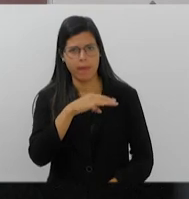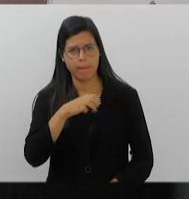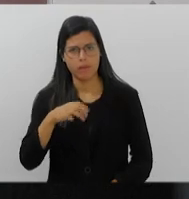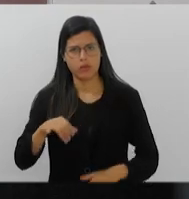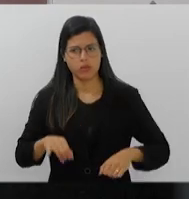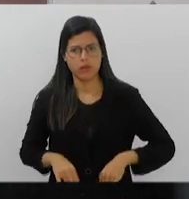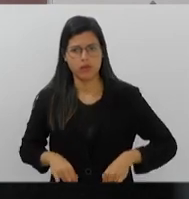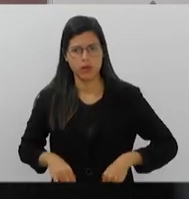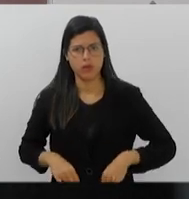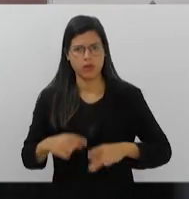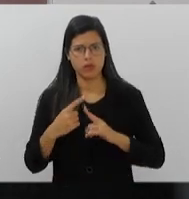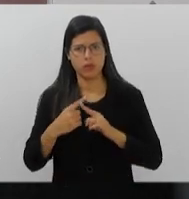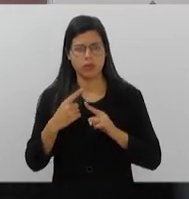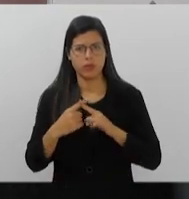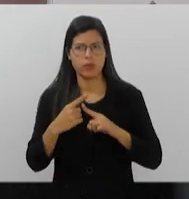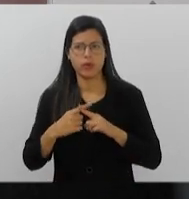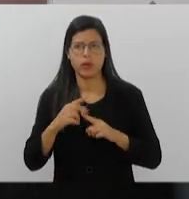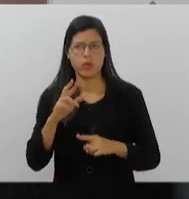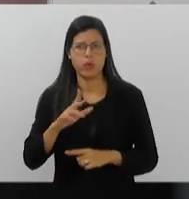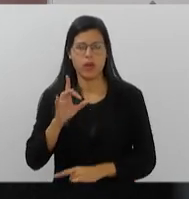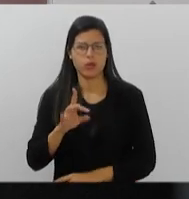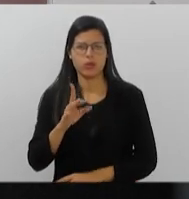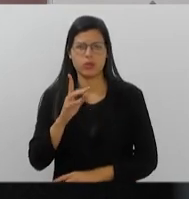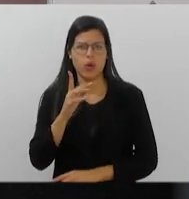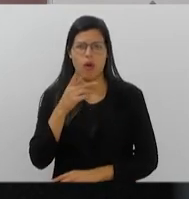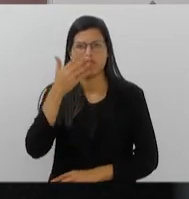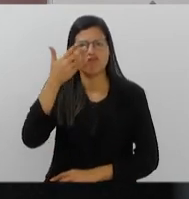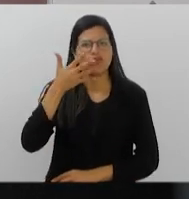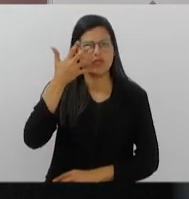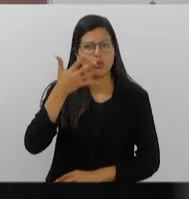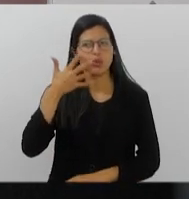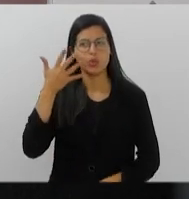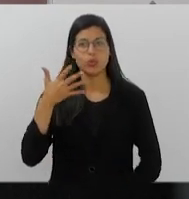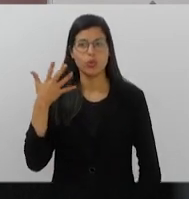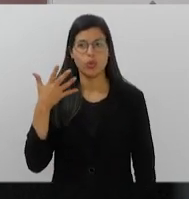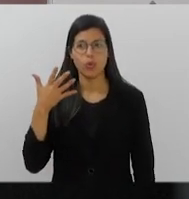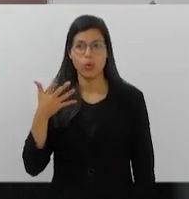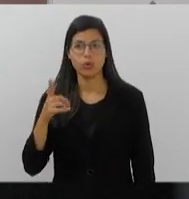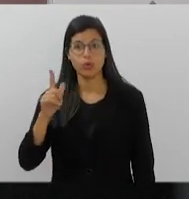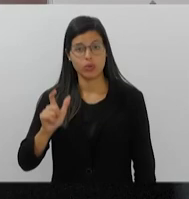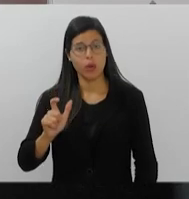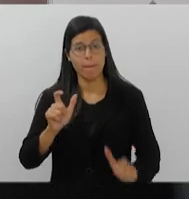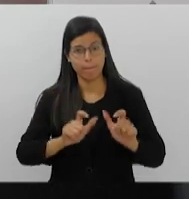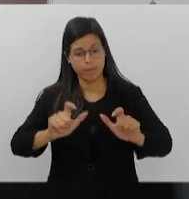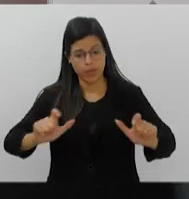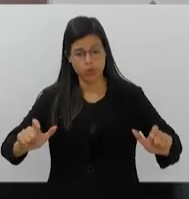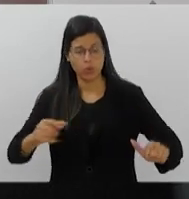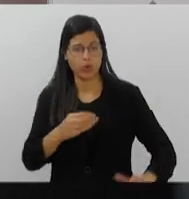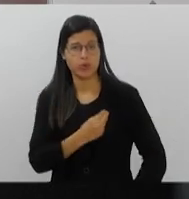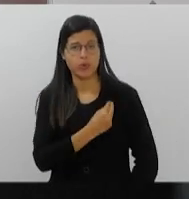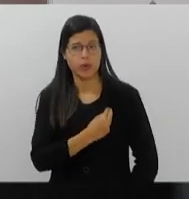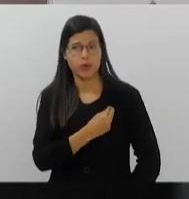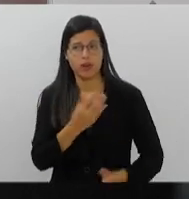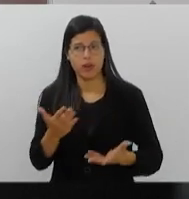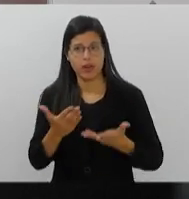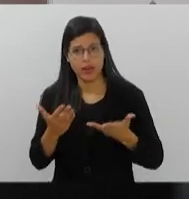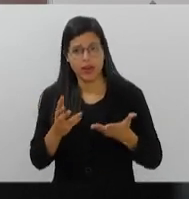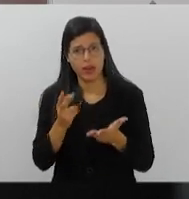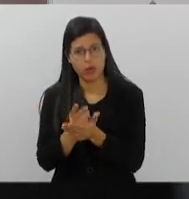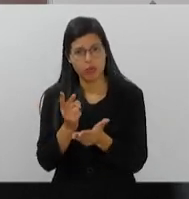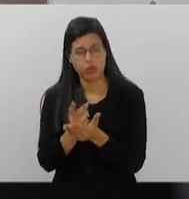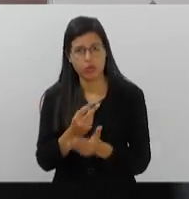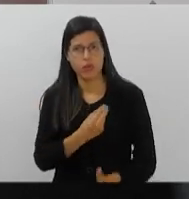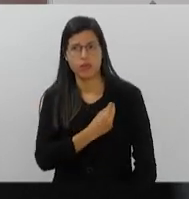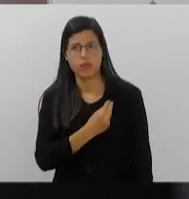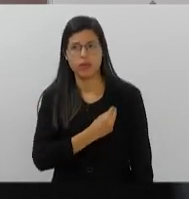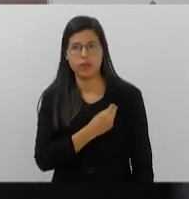Porque isto não é retórica, não é narrativa, não são números, é gente viva que quer viver, que quer fazer